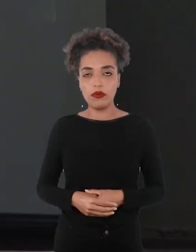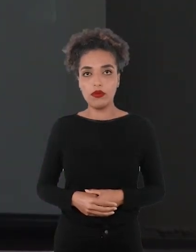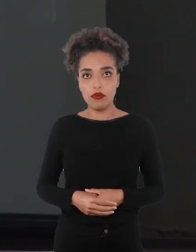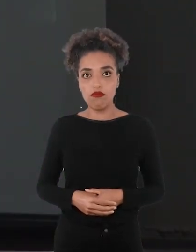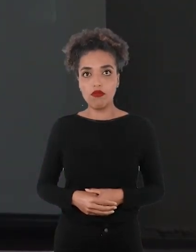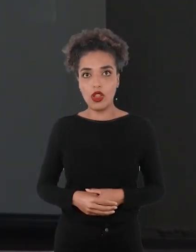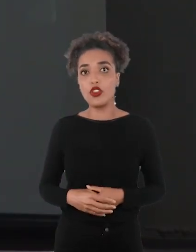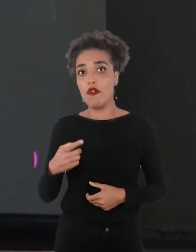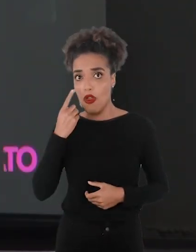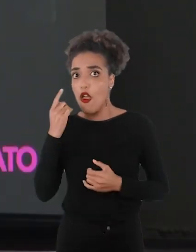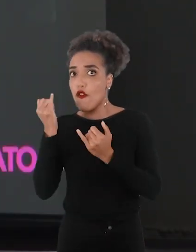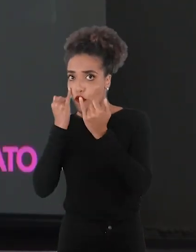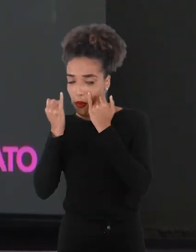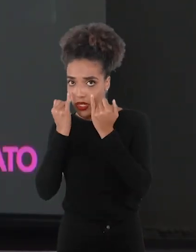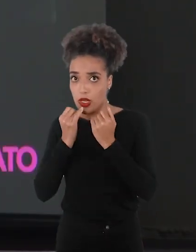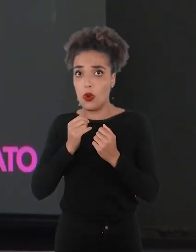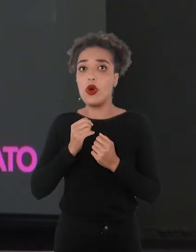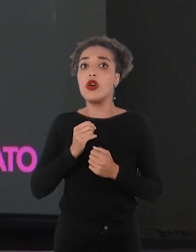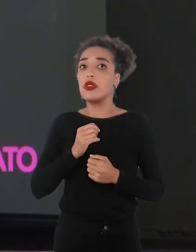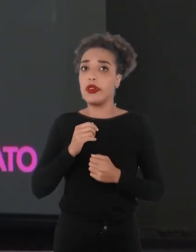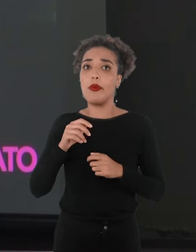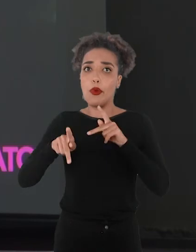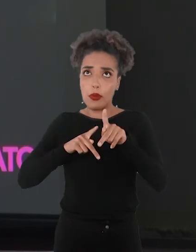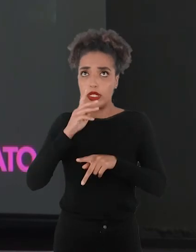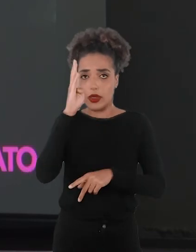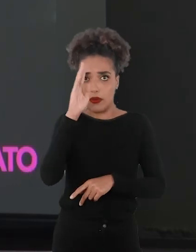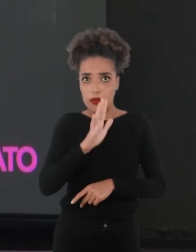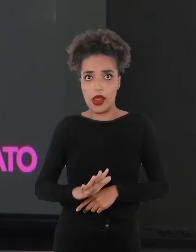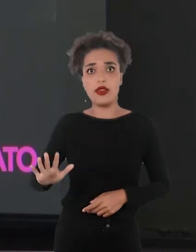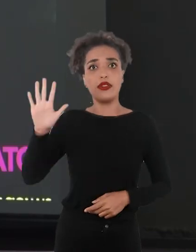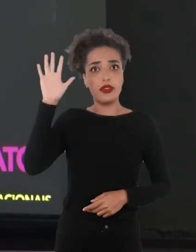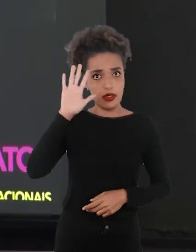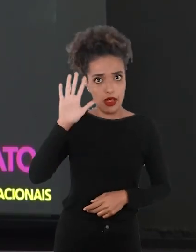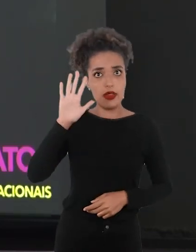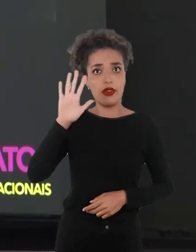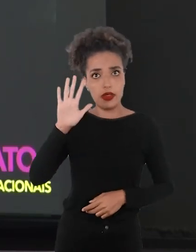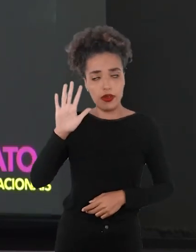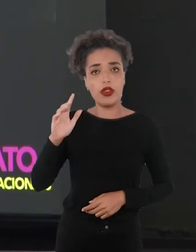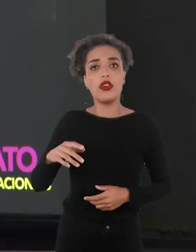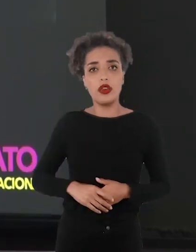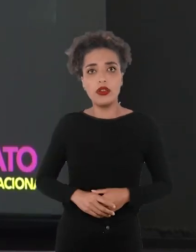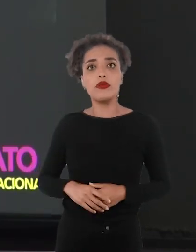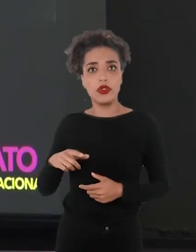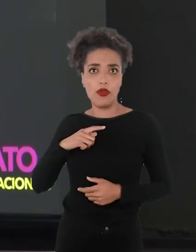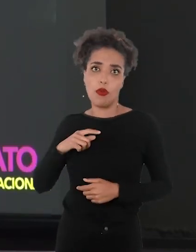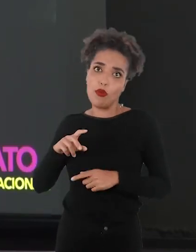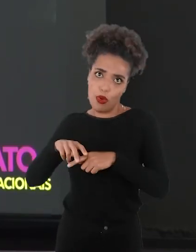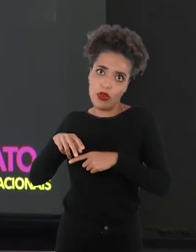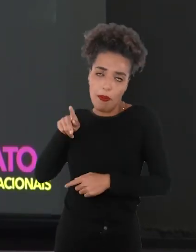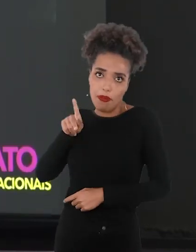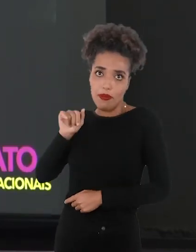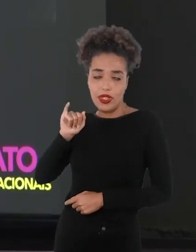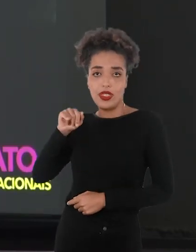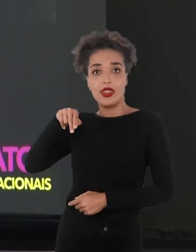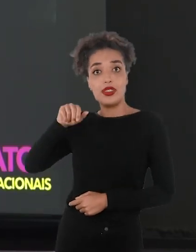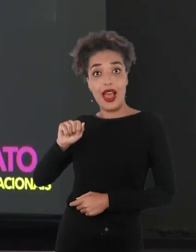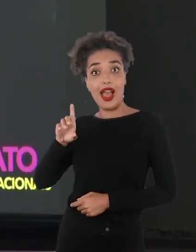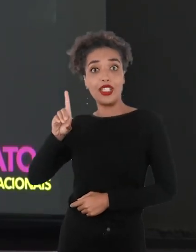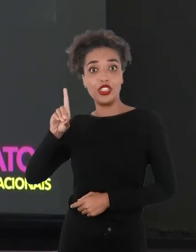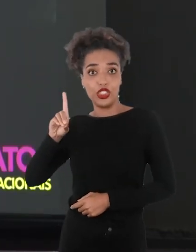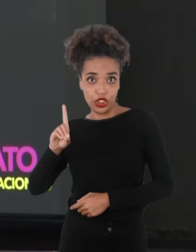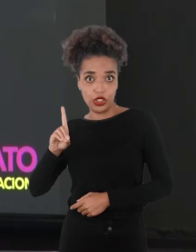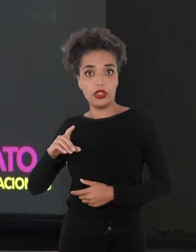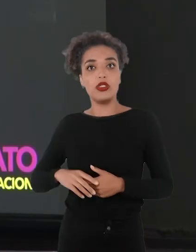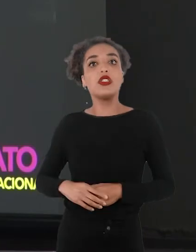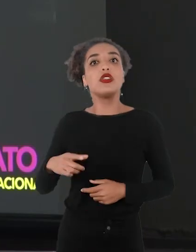Trabalhamos com dados da população brasileira, por meio da PNAD, e com dados das